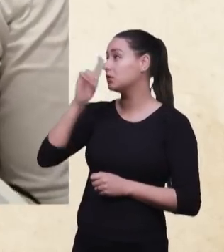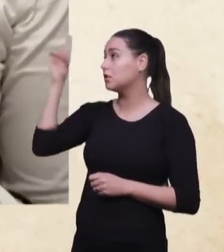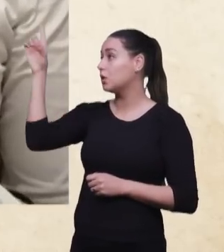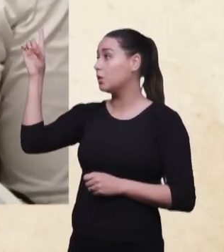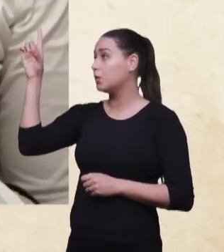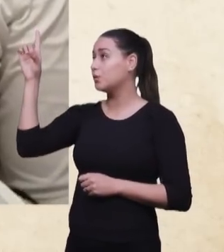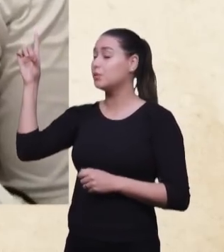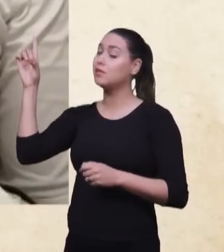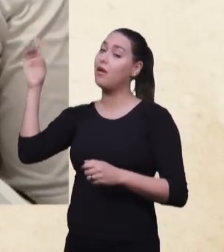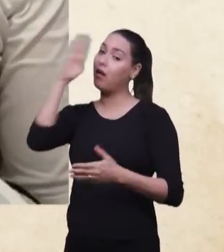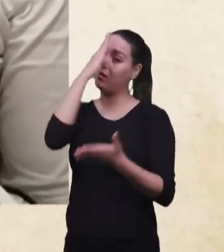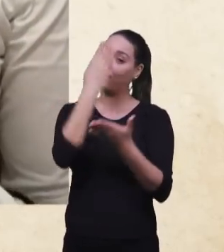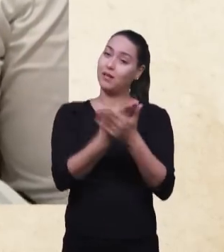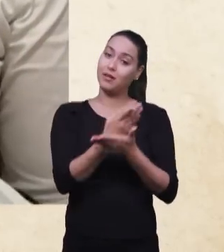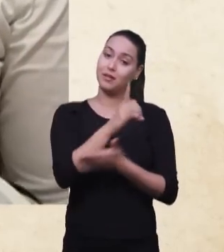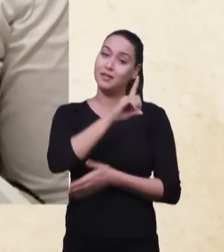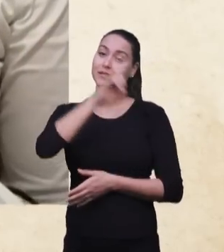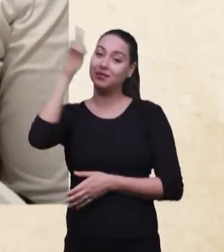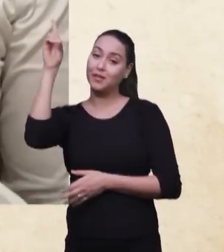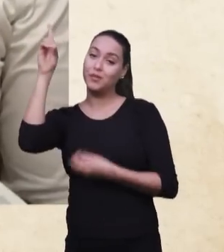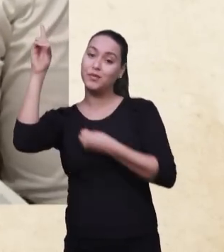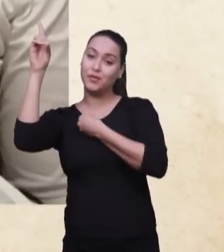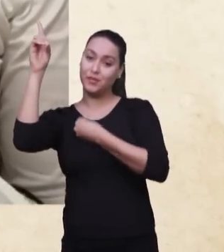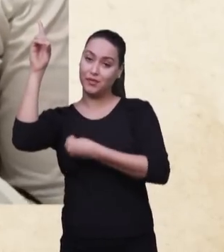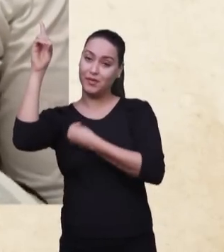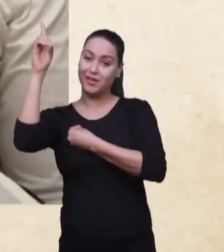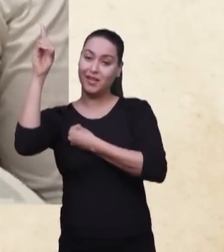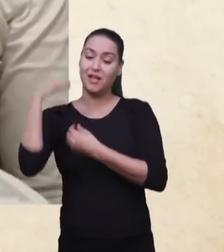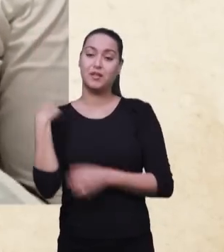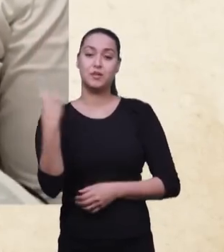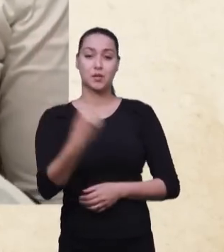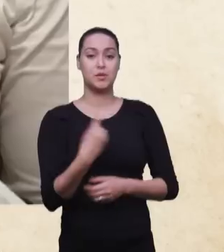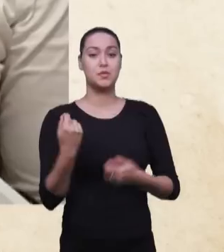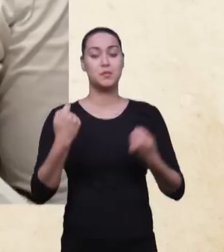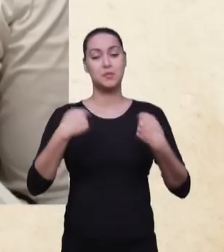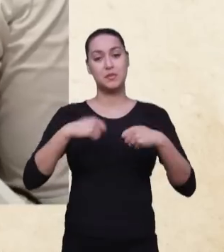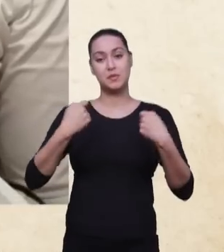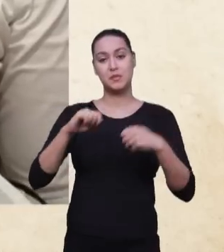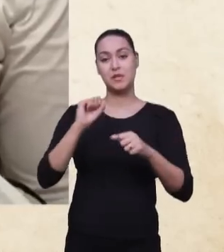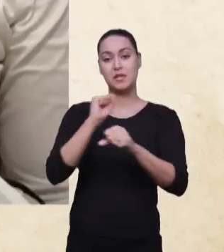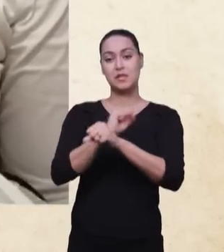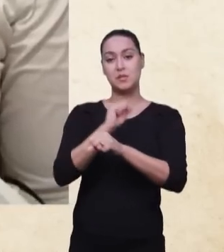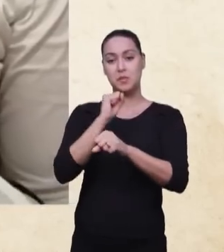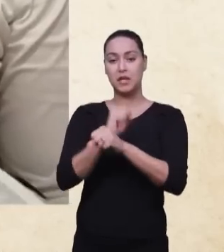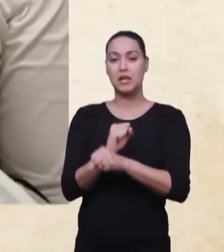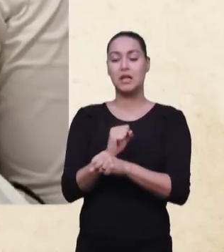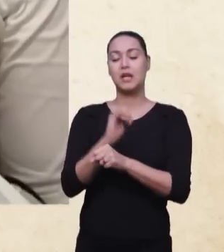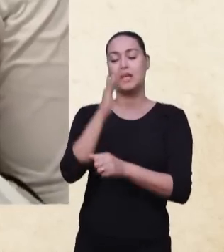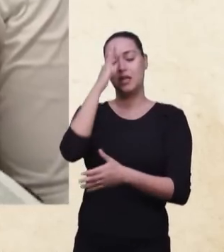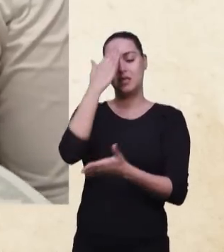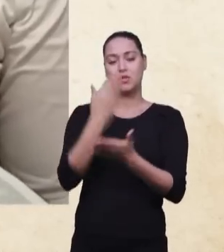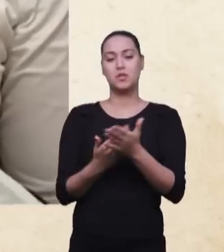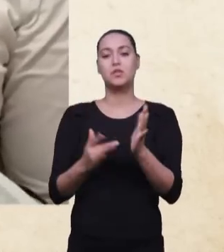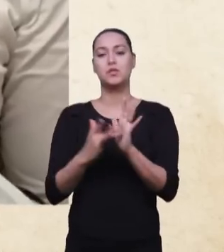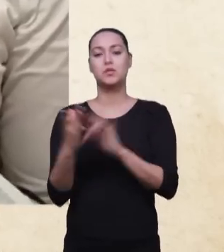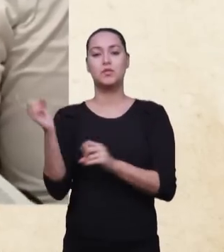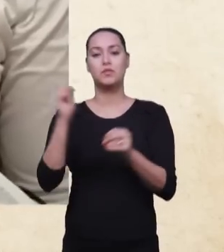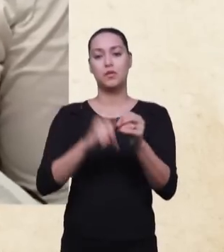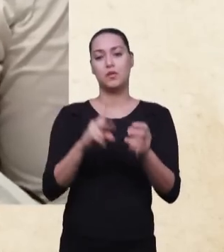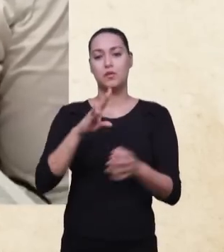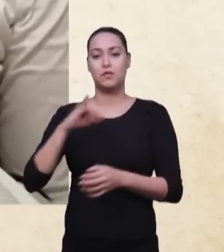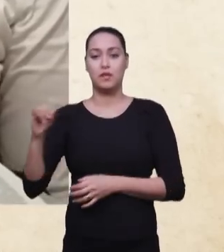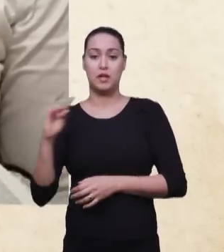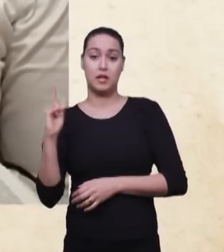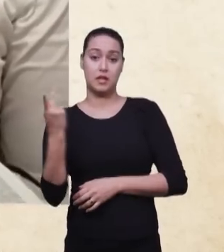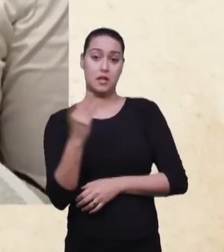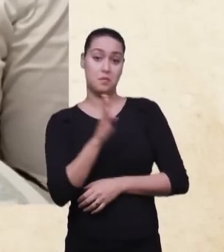os versículos mostram que devemos confiar e esperar verdadeiramente no Senhor Jesus. Nos demais versículos também, do capítulo